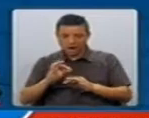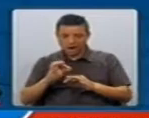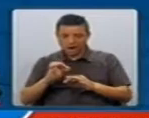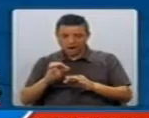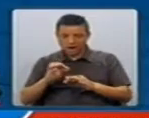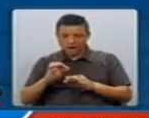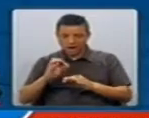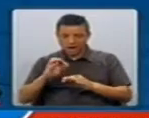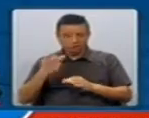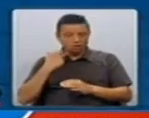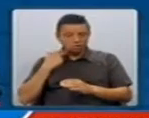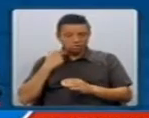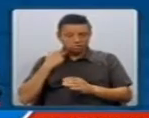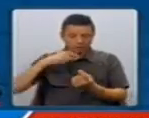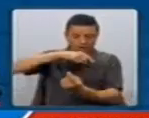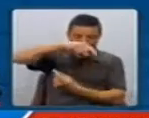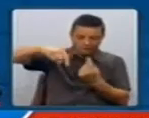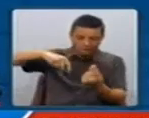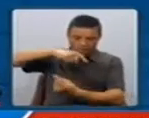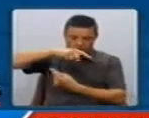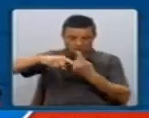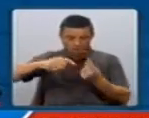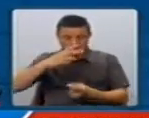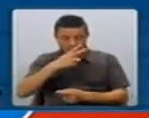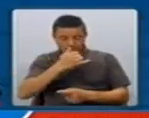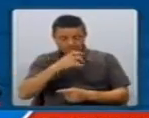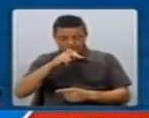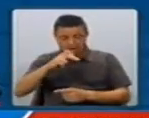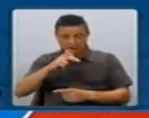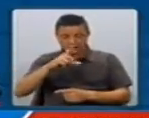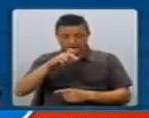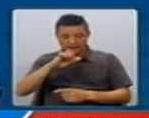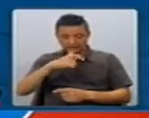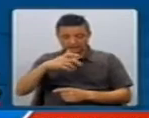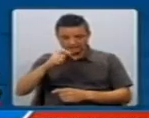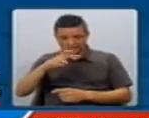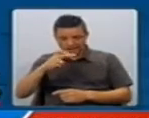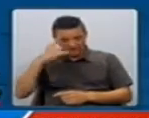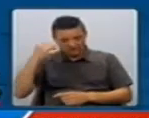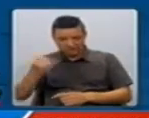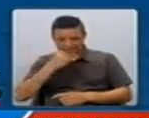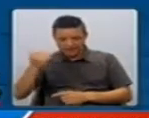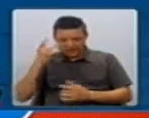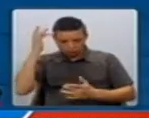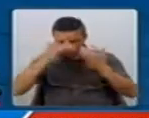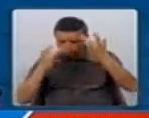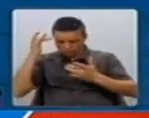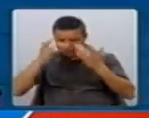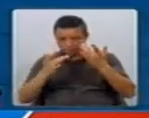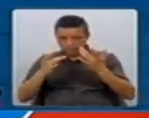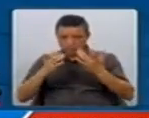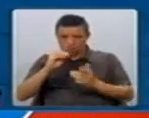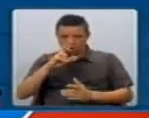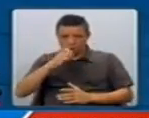galáxias satélites anãs que giram à volta da Via Láctea. Essa teoria, essa ideia pode explicar de alguma forma não só as